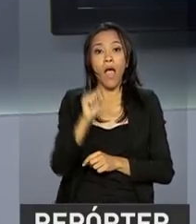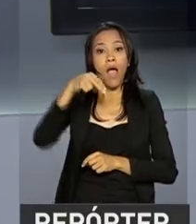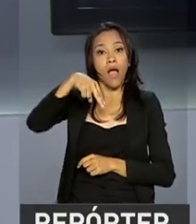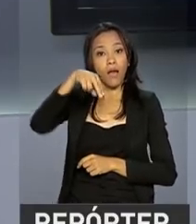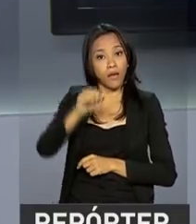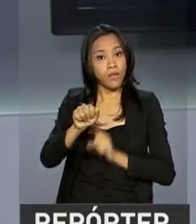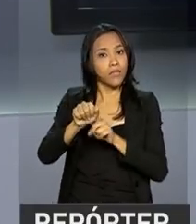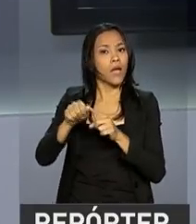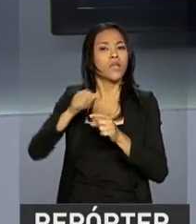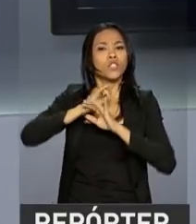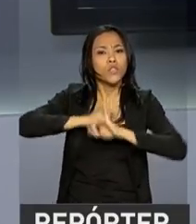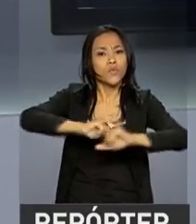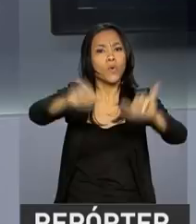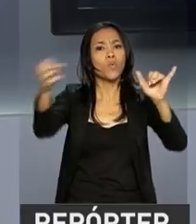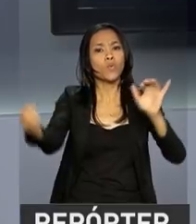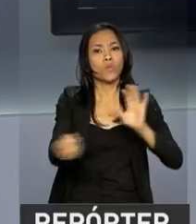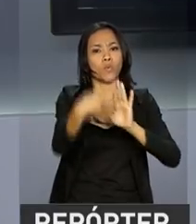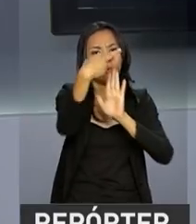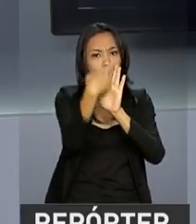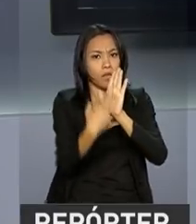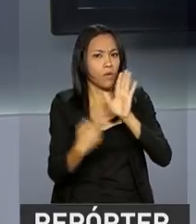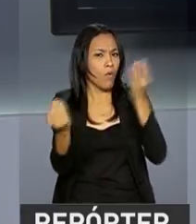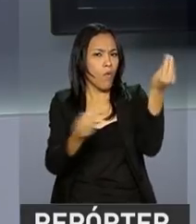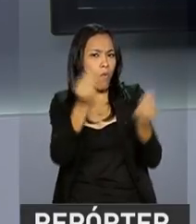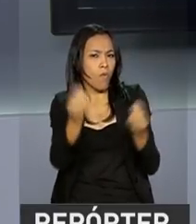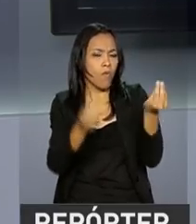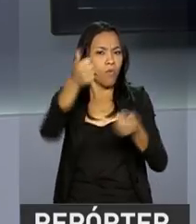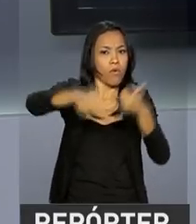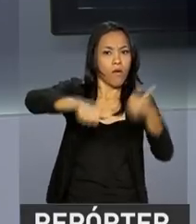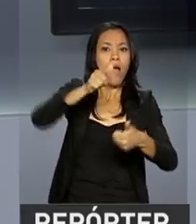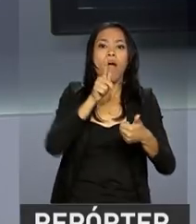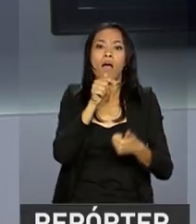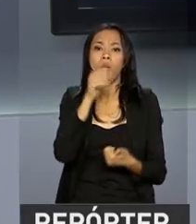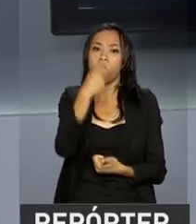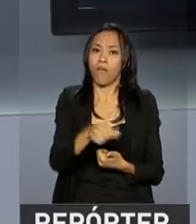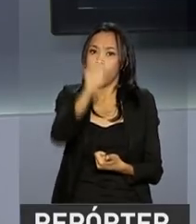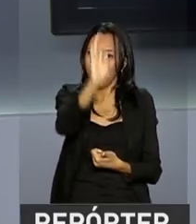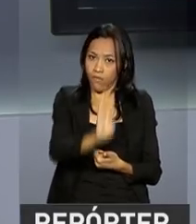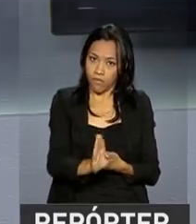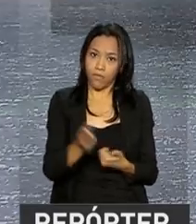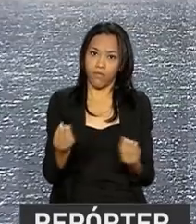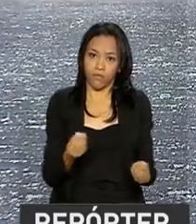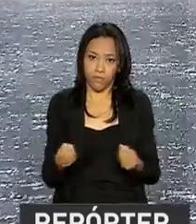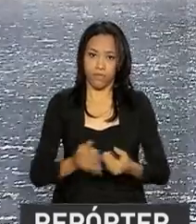a ANA, divulgou um novo relatório sobre a situação dos recursos hídricos no Brasil.